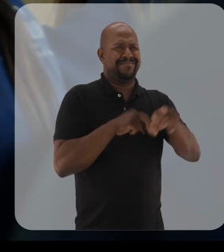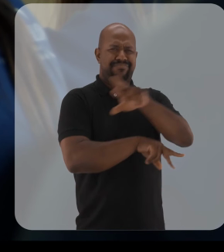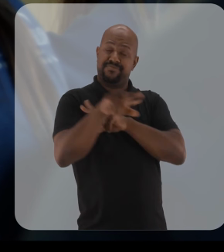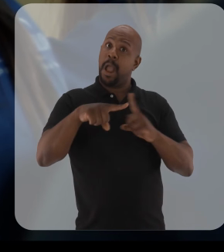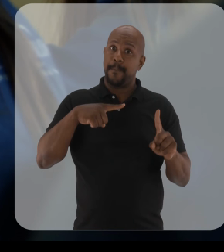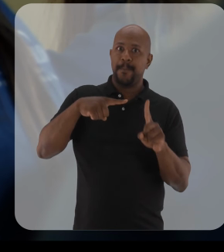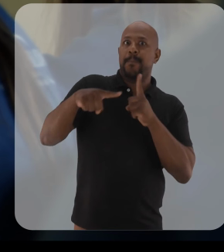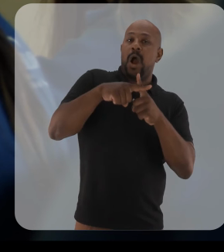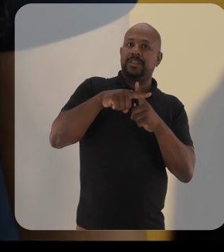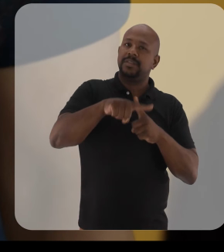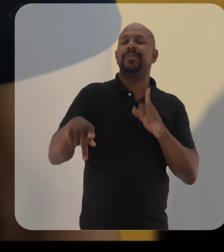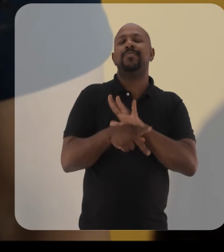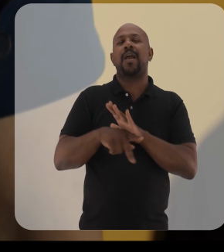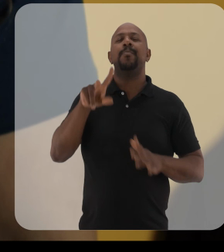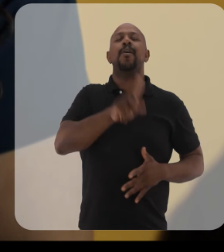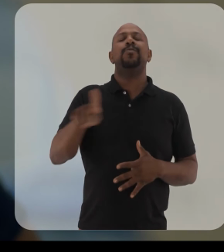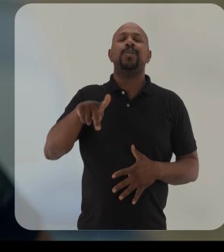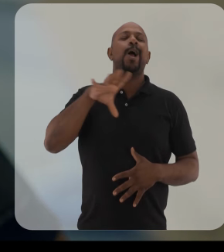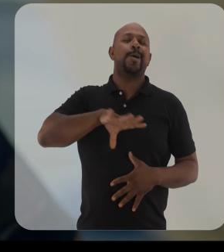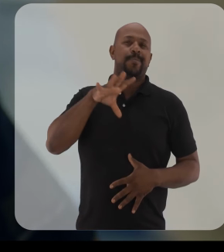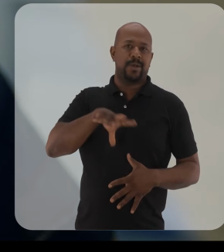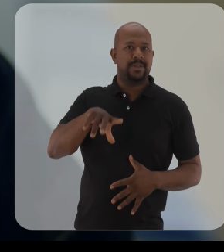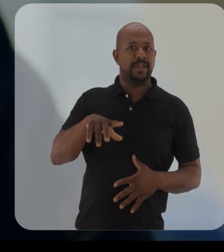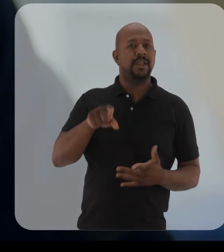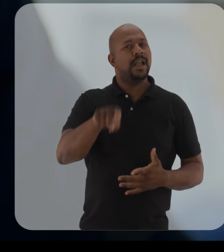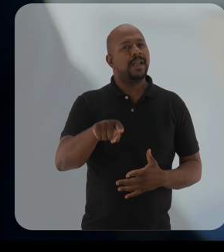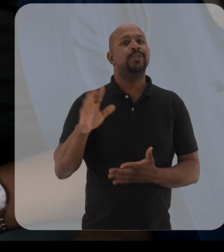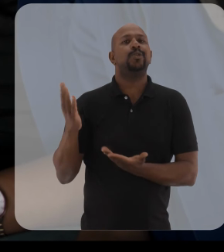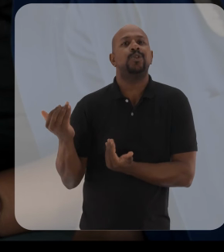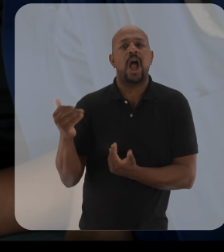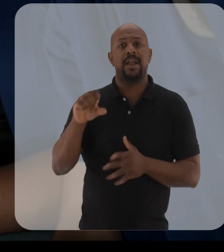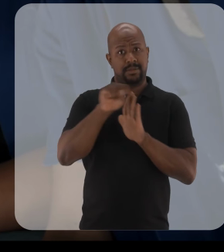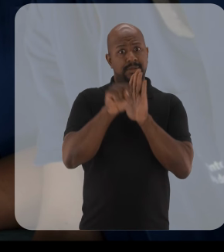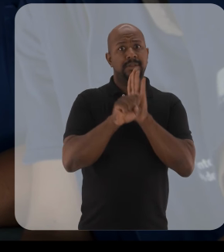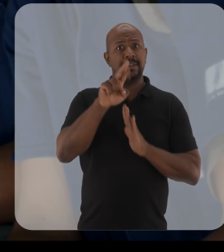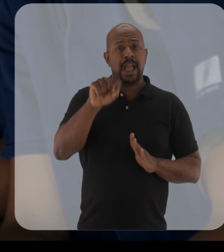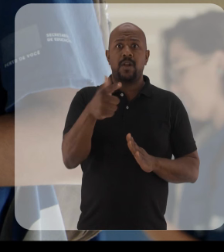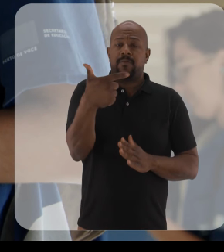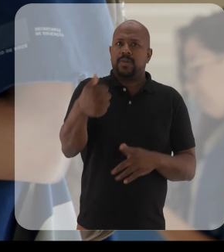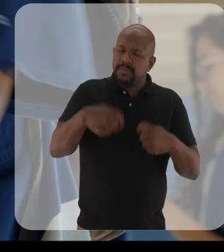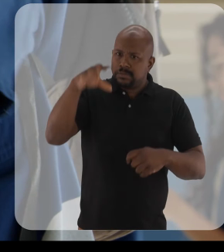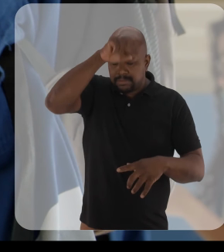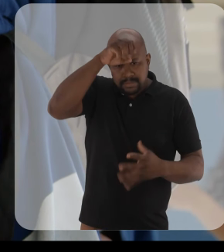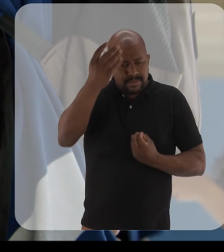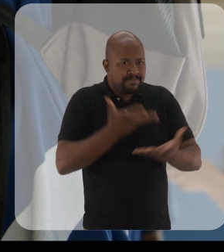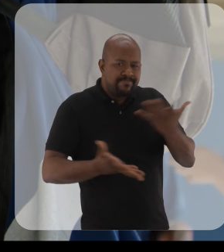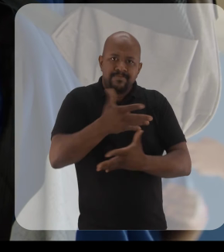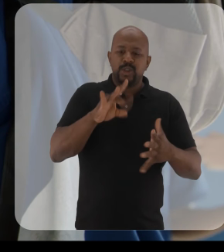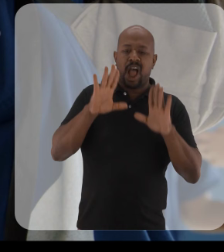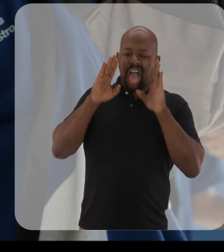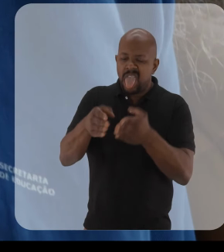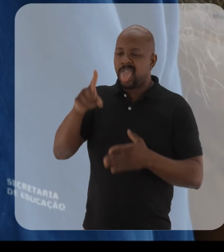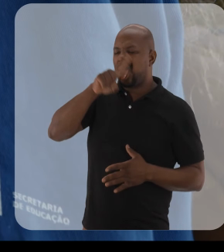interdisciplinar super positiva com a professora de língua portuguesa. São esses os jovens do século XXI, e é preciso aprender a trabalhar com eles. Não